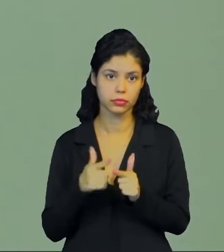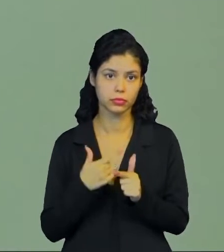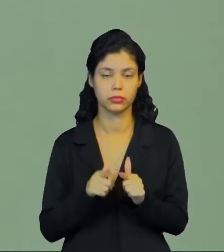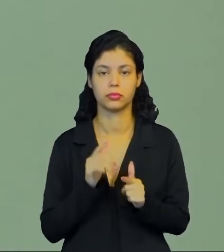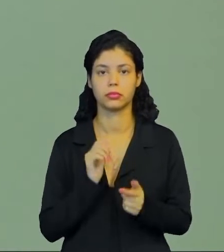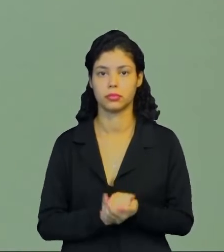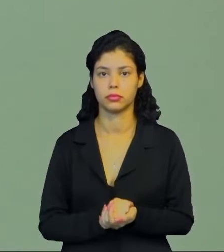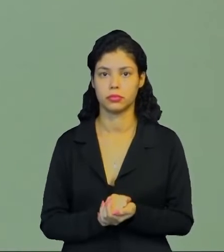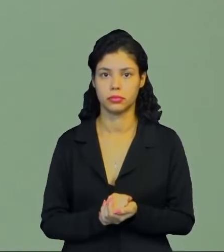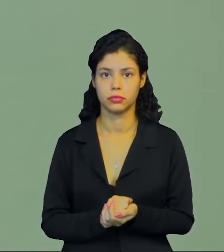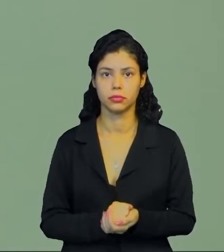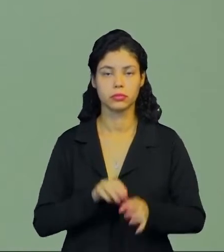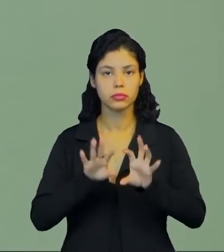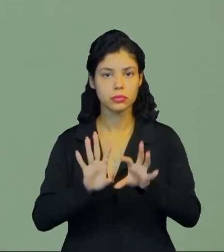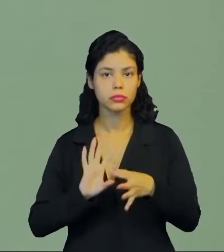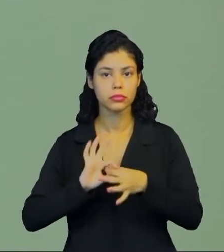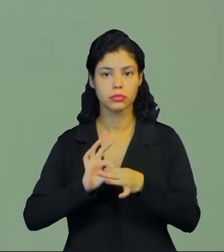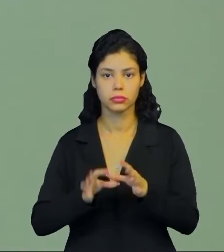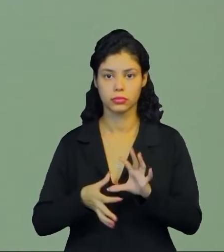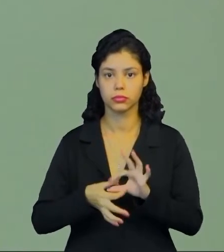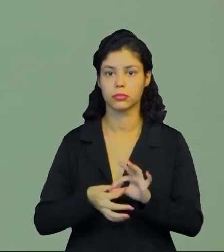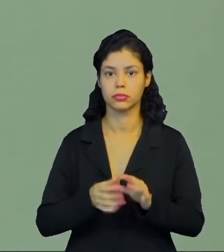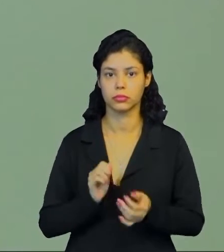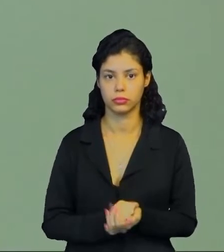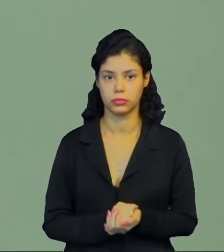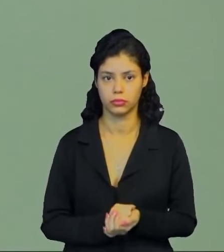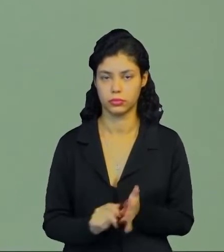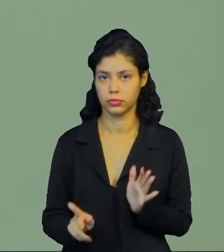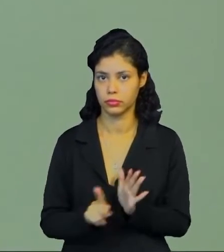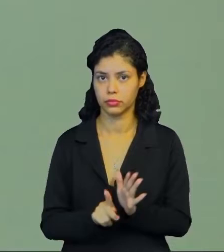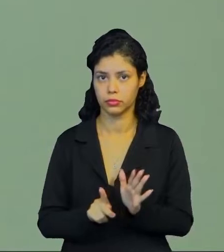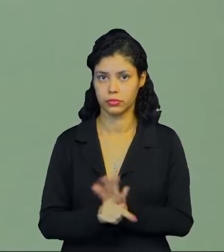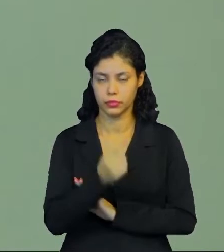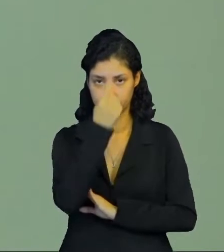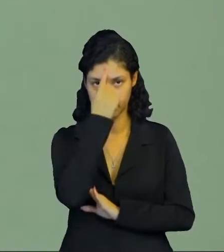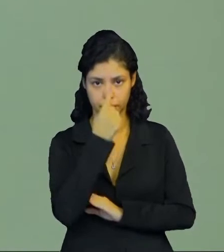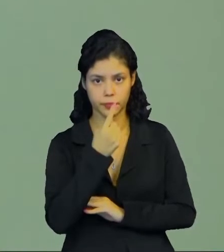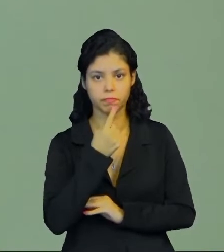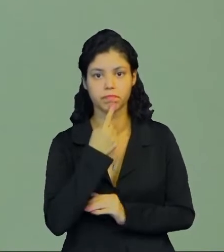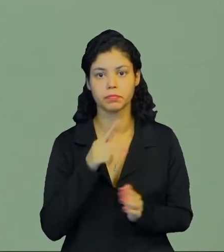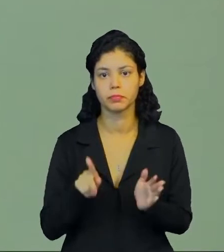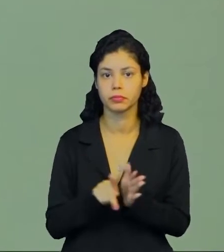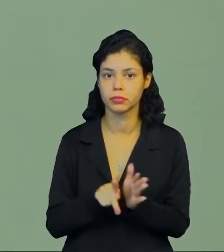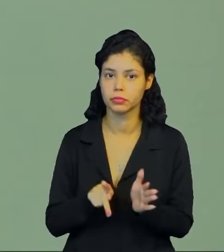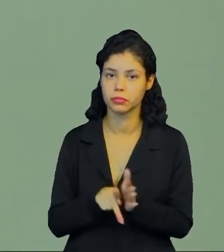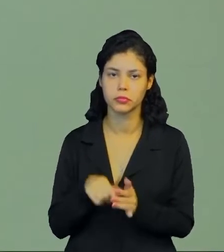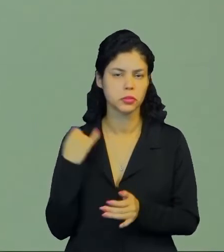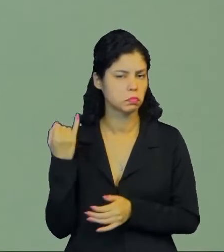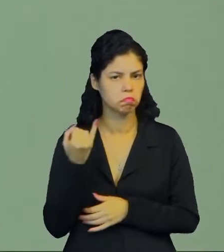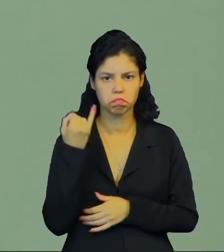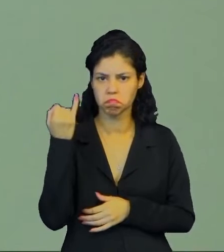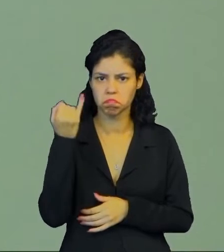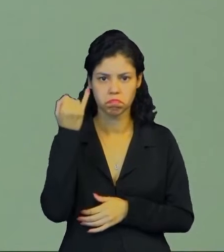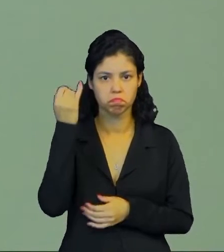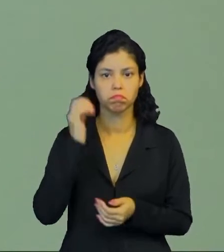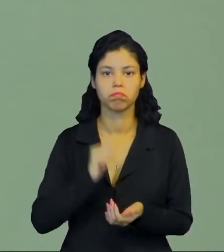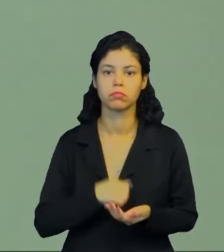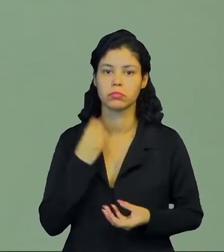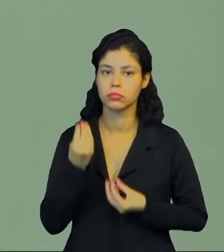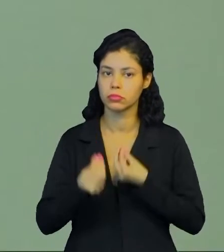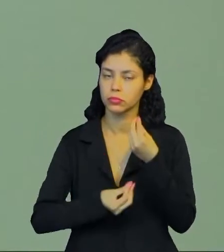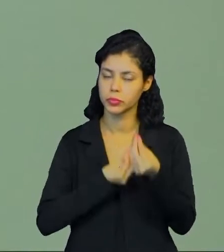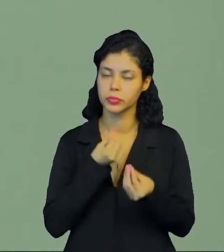problemas. E nesse contexto, o próprio cenário em si, ele se torna um cenário que não é tão importante